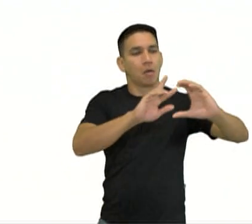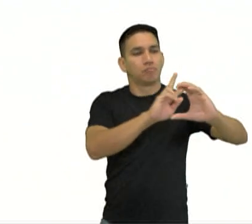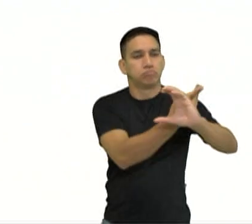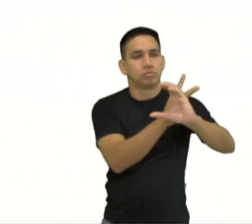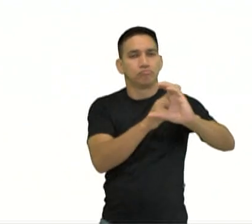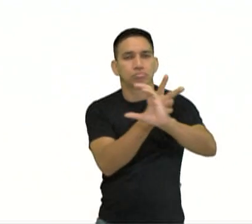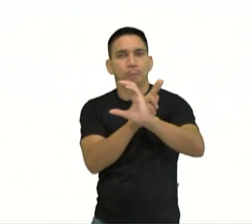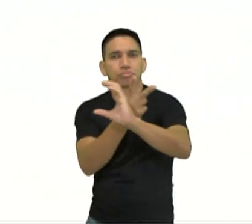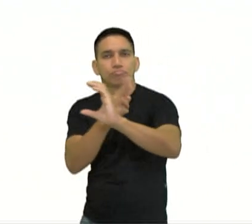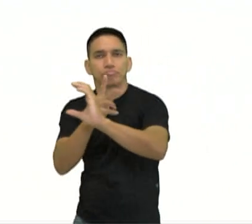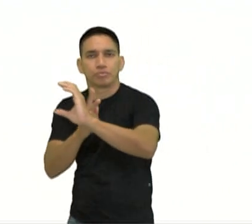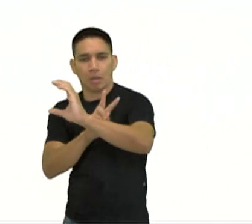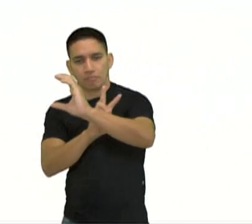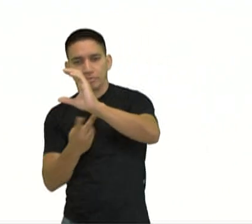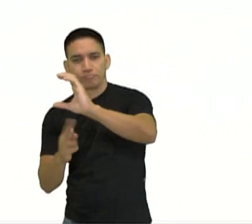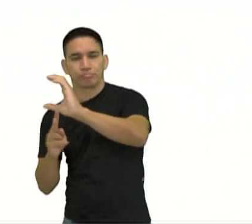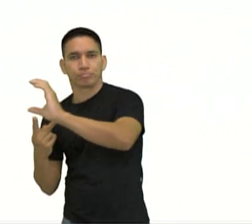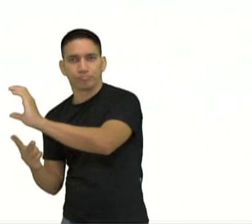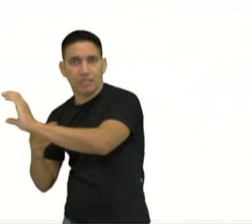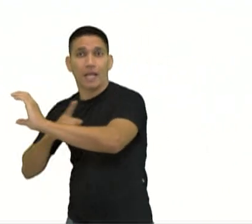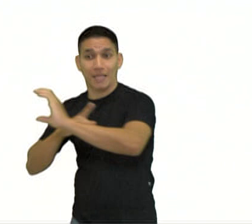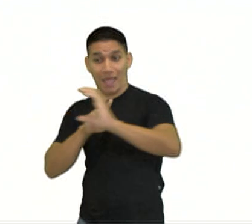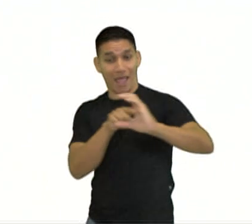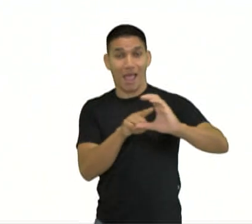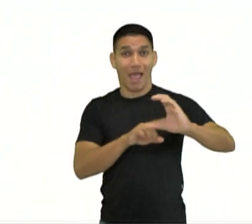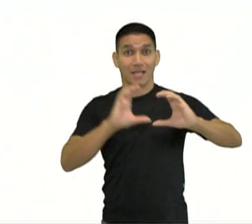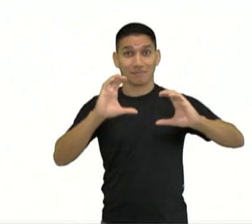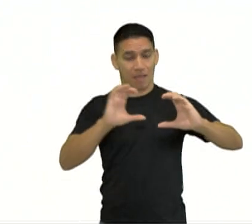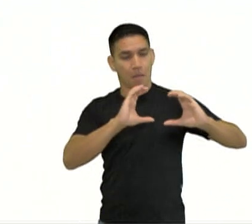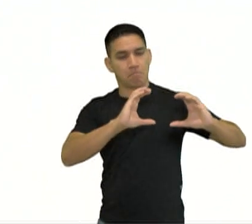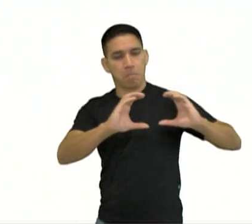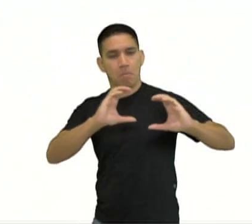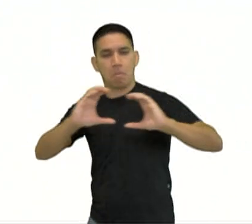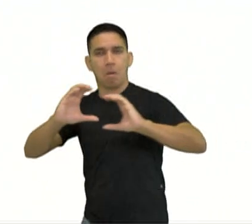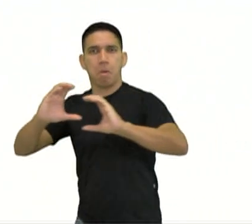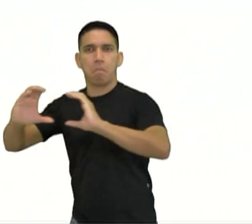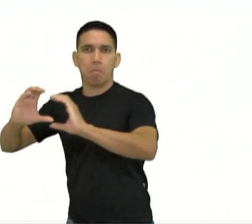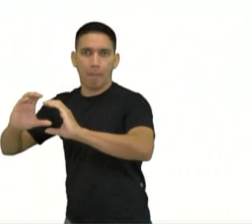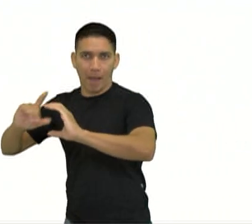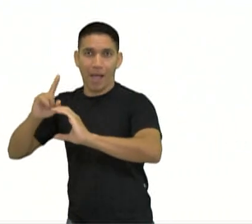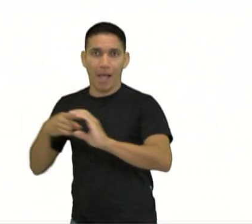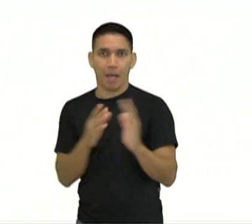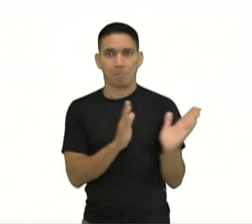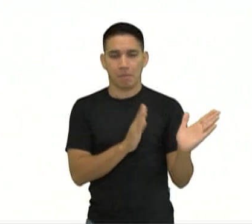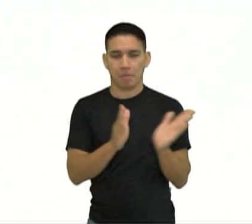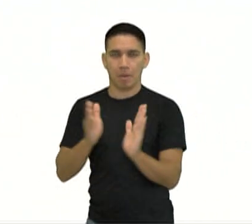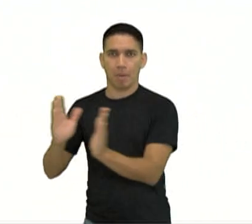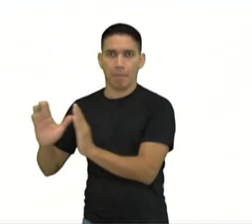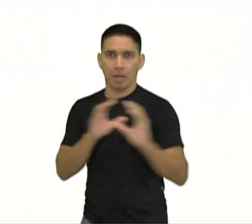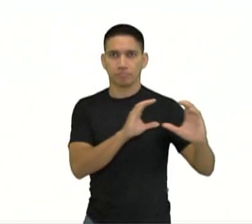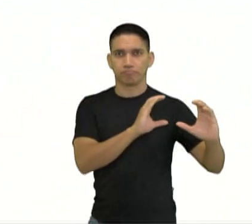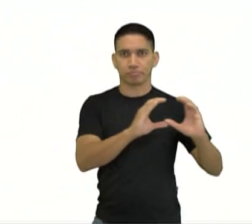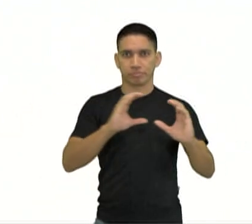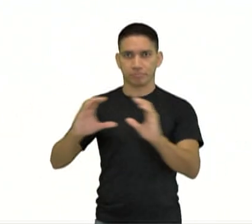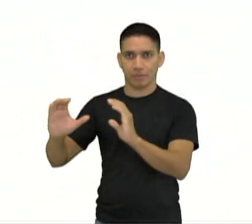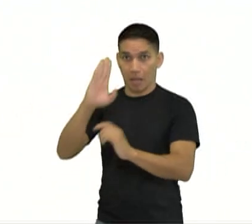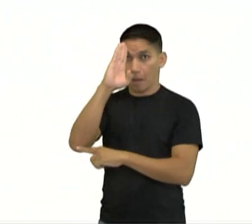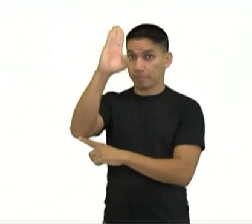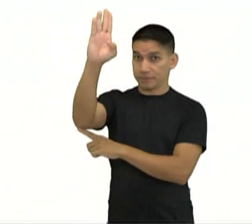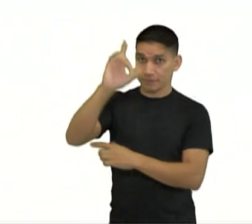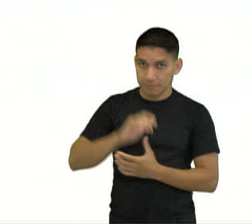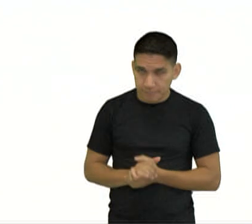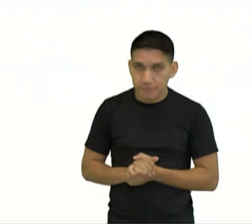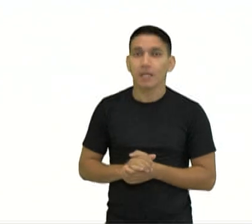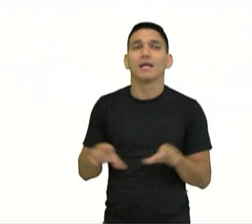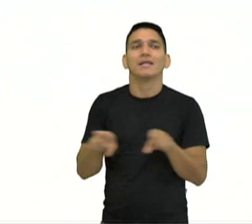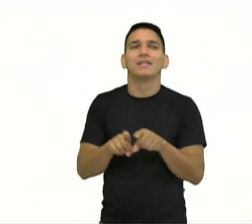de carbonos, tá? Essa sequência que nós denominamos de sequência cadeia carbônica principal, e